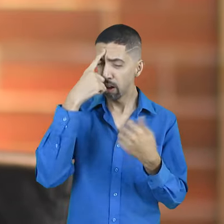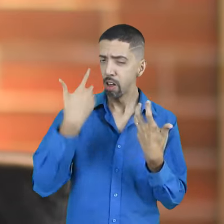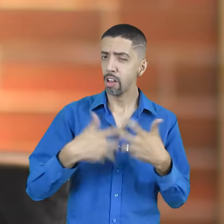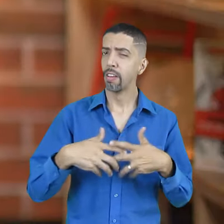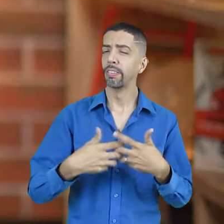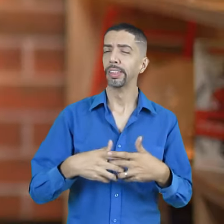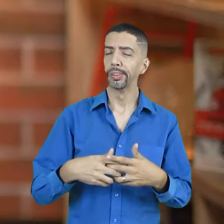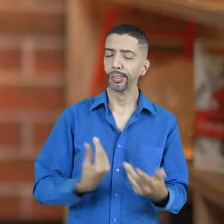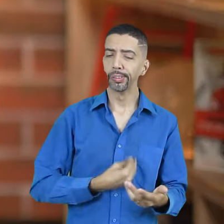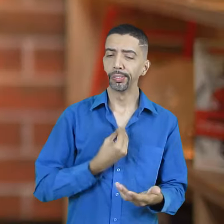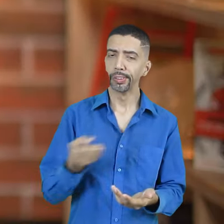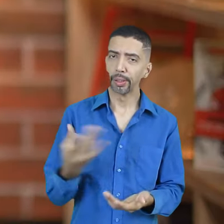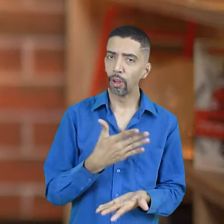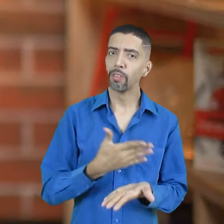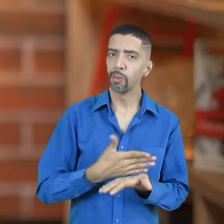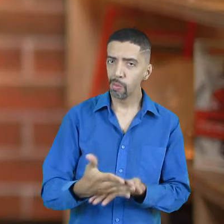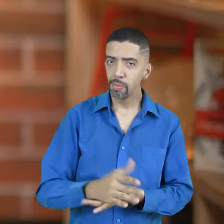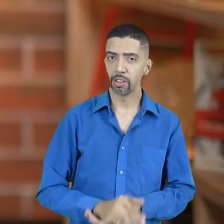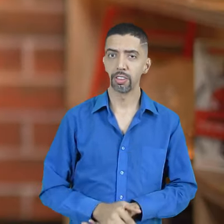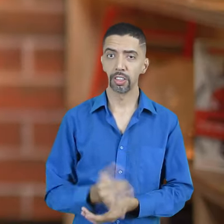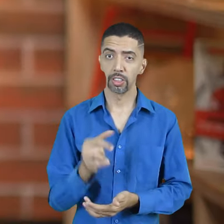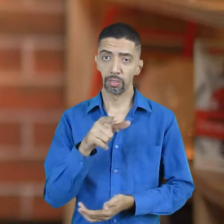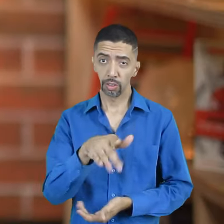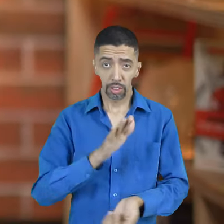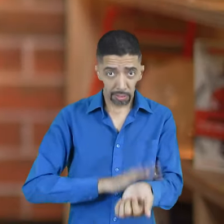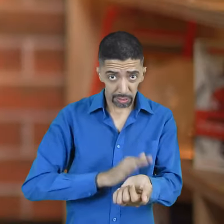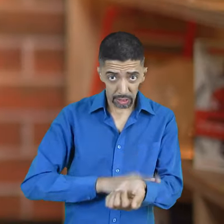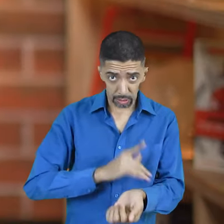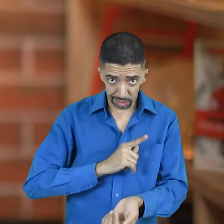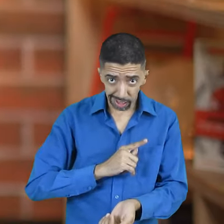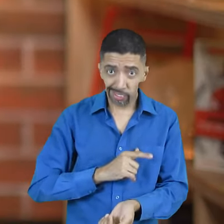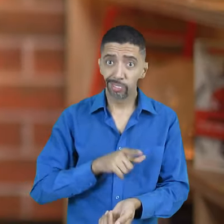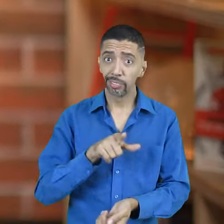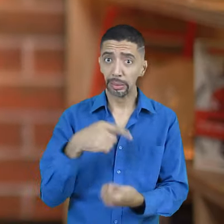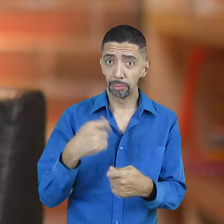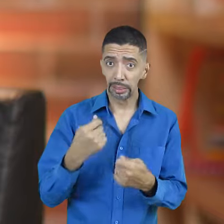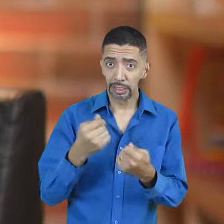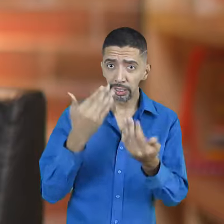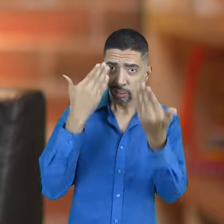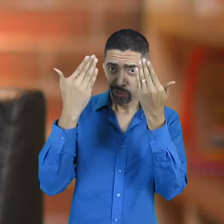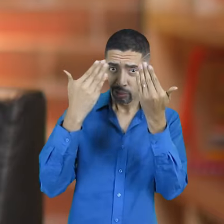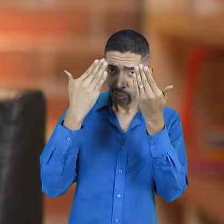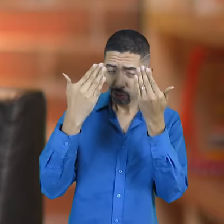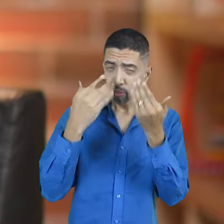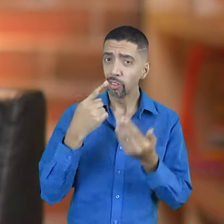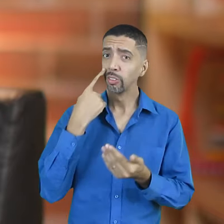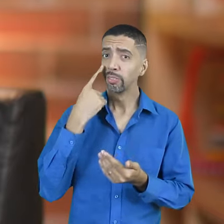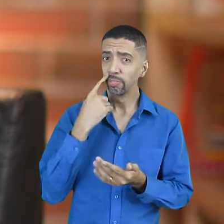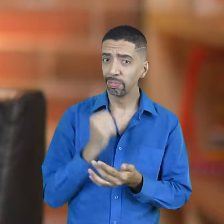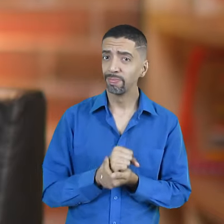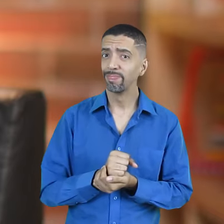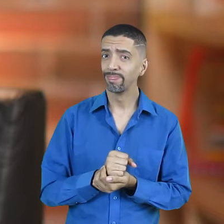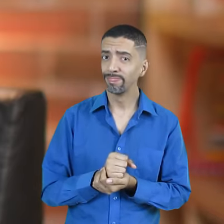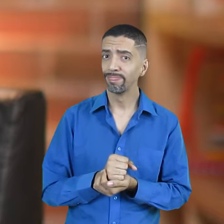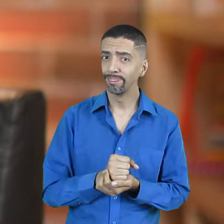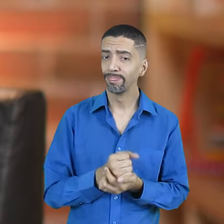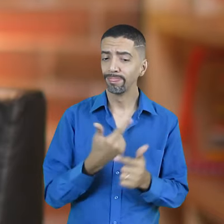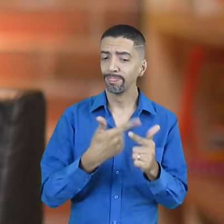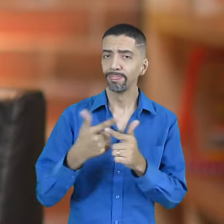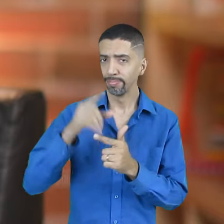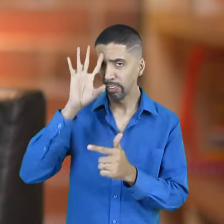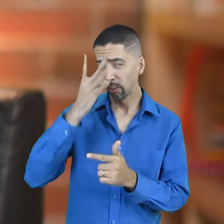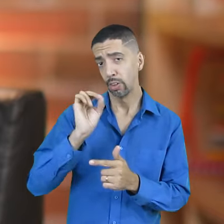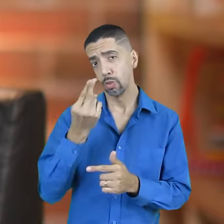vida nova. Quando temos um vício, somente o seu psicológico, só sua mente, pode resolver esse problema. Ou procurar